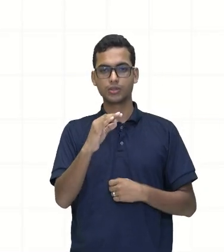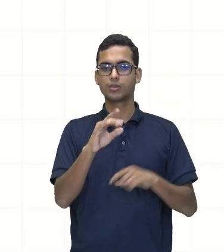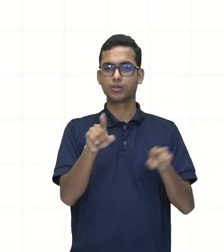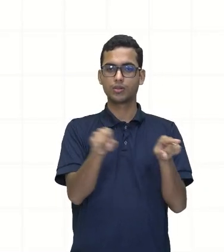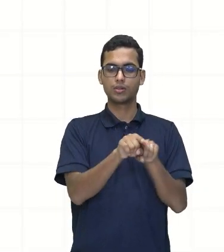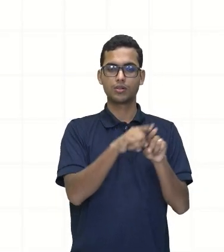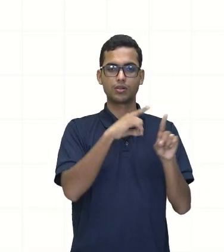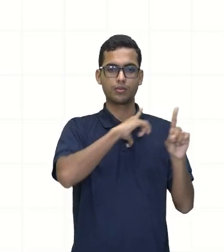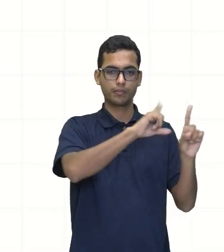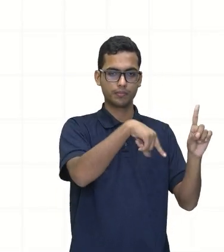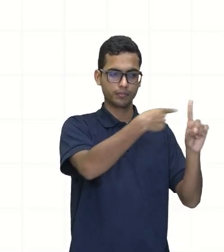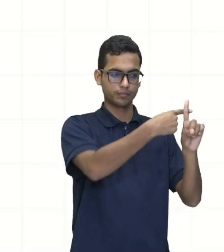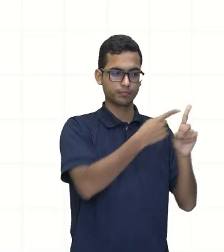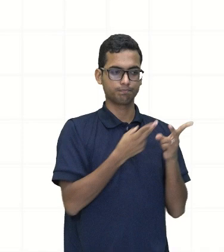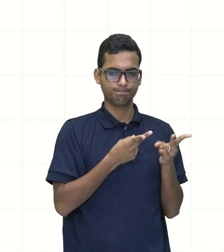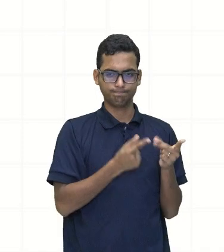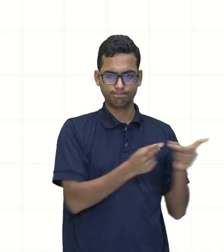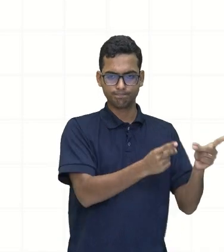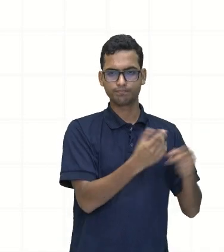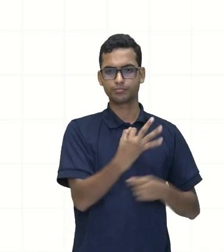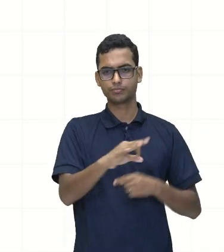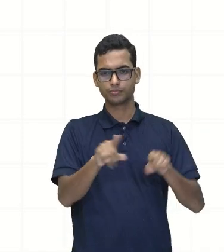mais infinito,